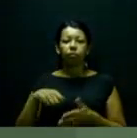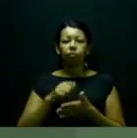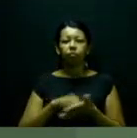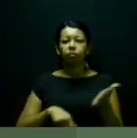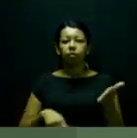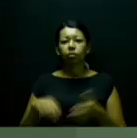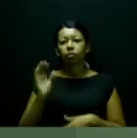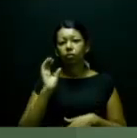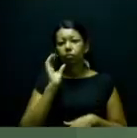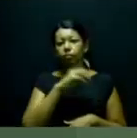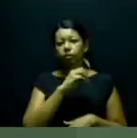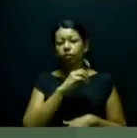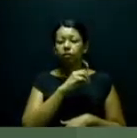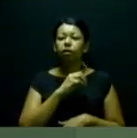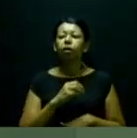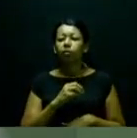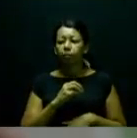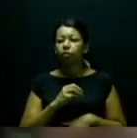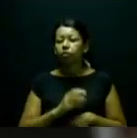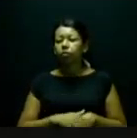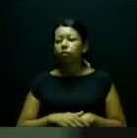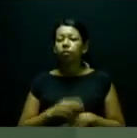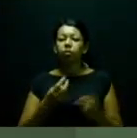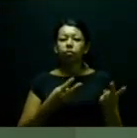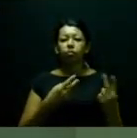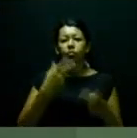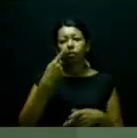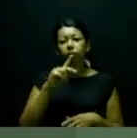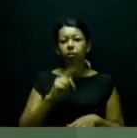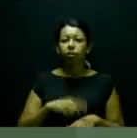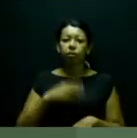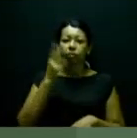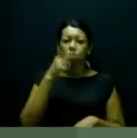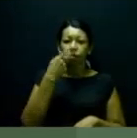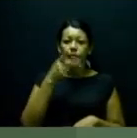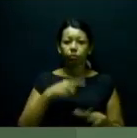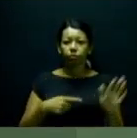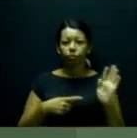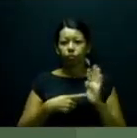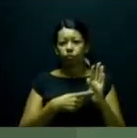aí emergencial, como bem Vossa Excelência pontuou,